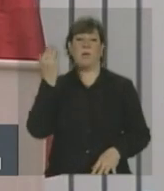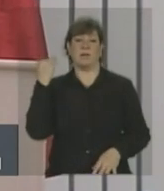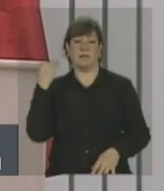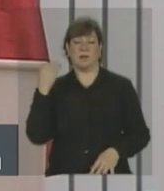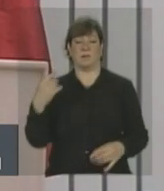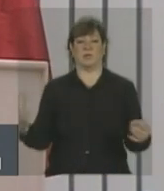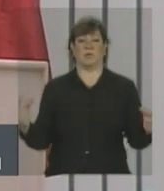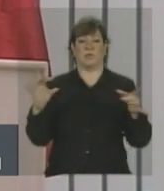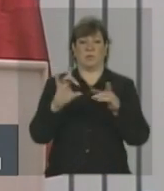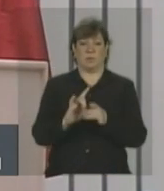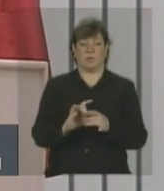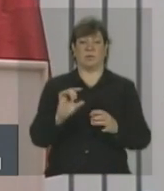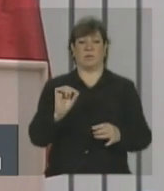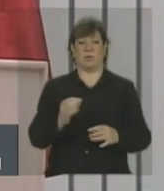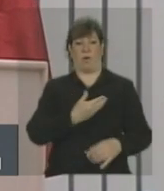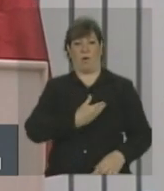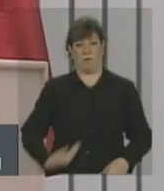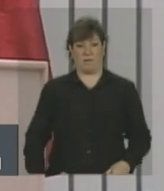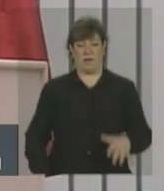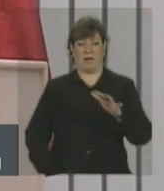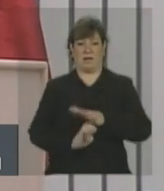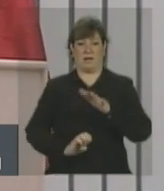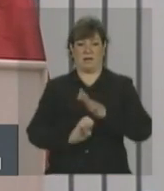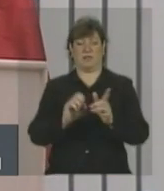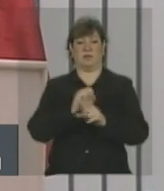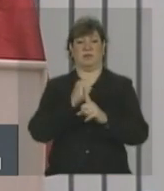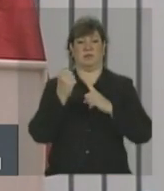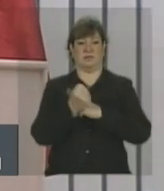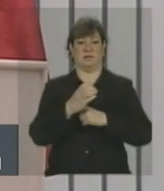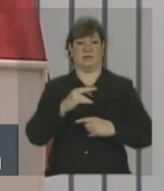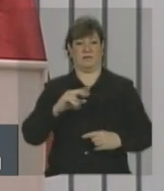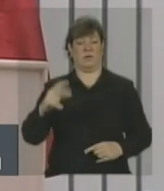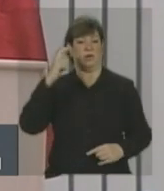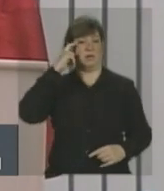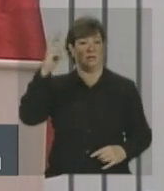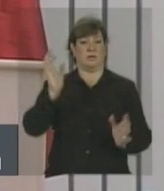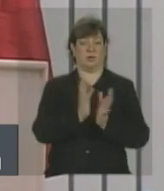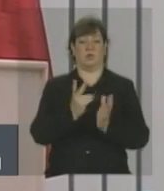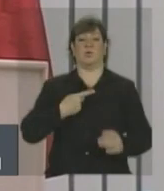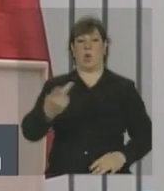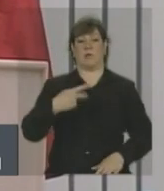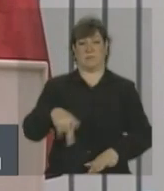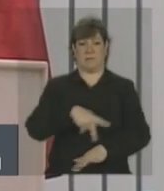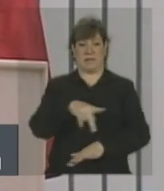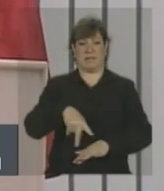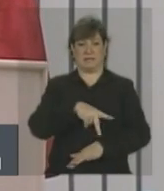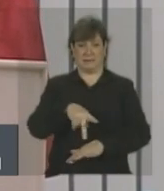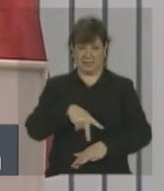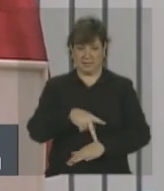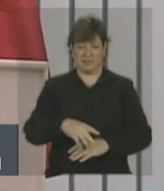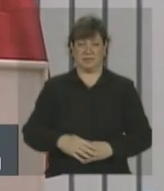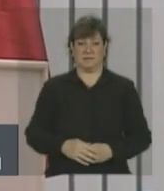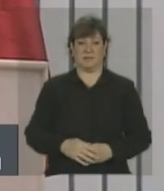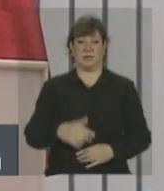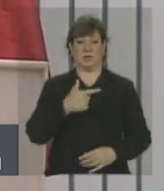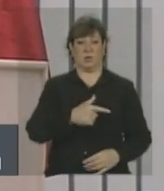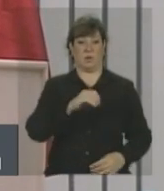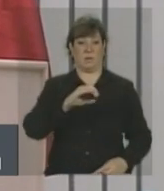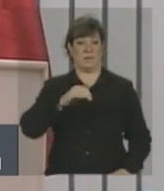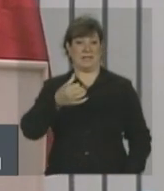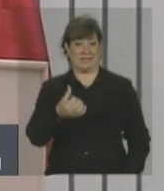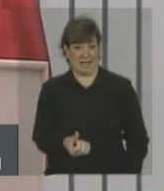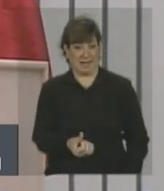governos, empresas, sociedades civis e intelectuais de nossos países. Em